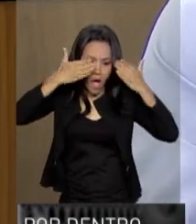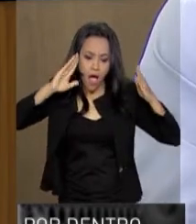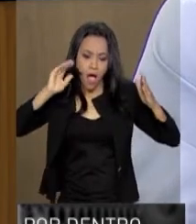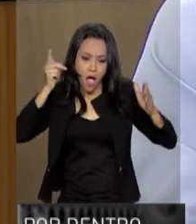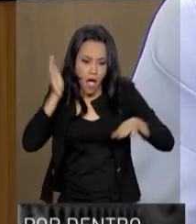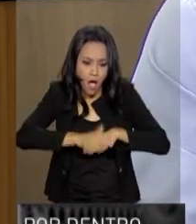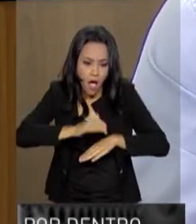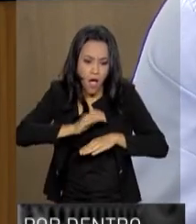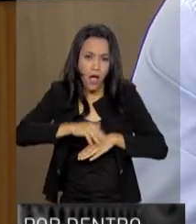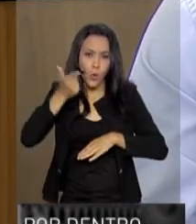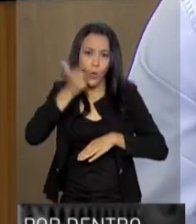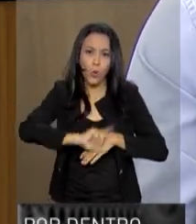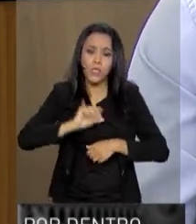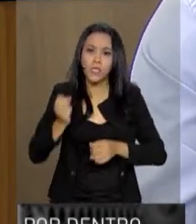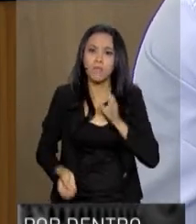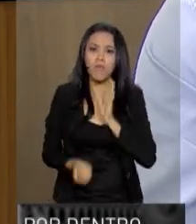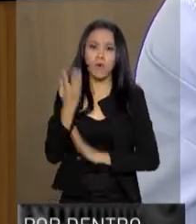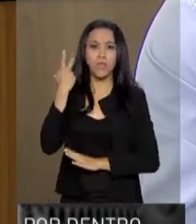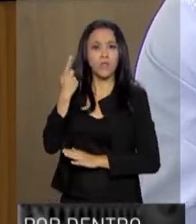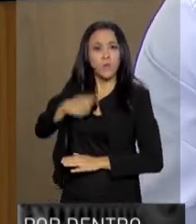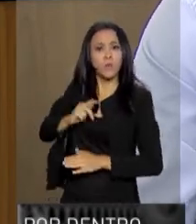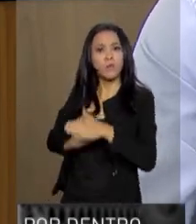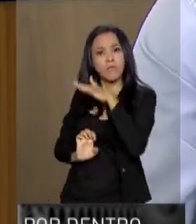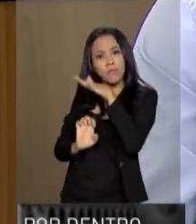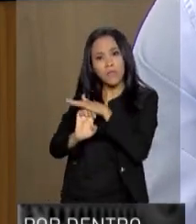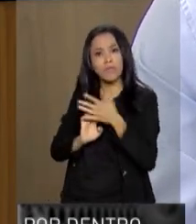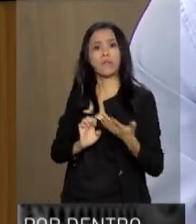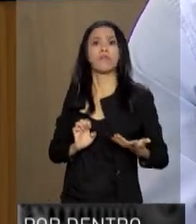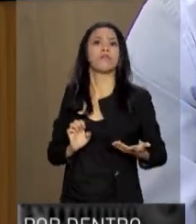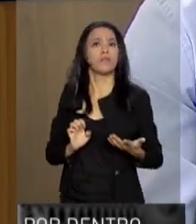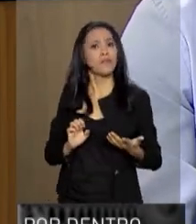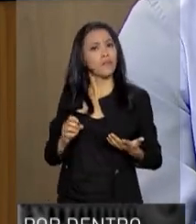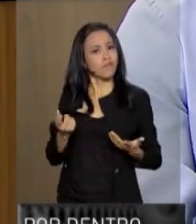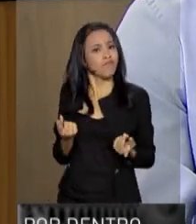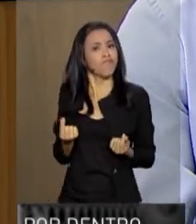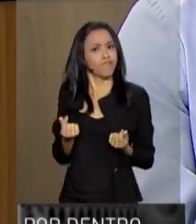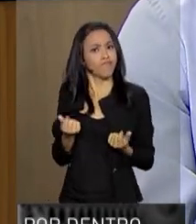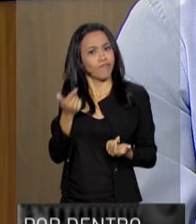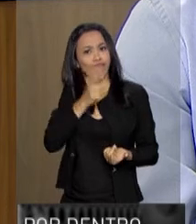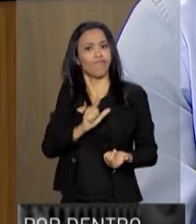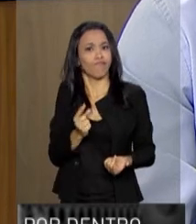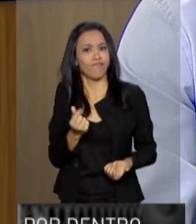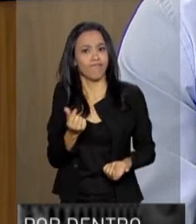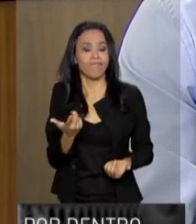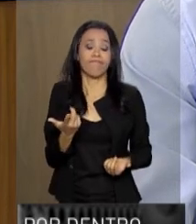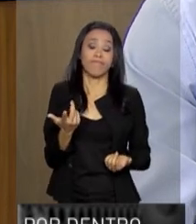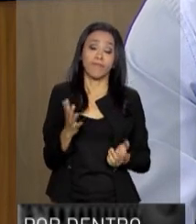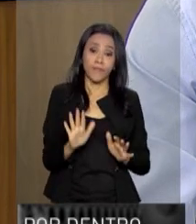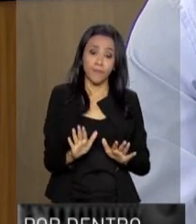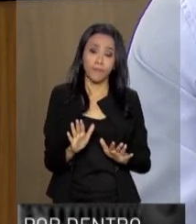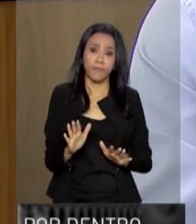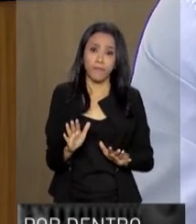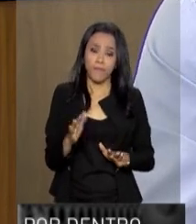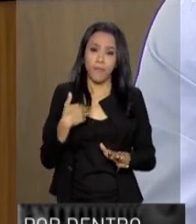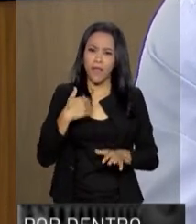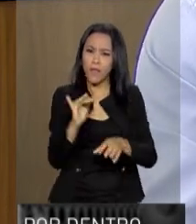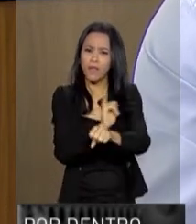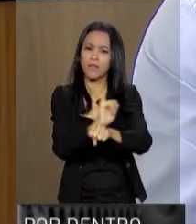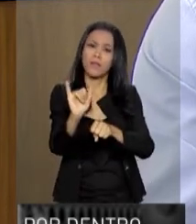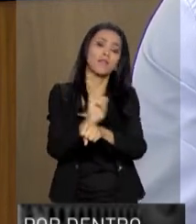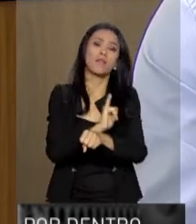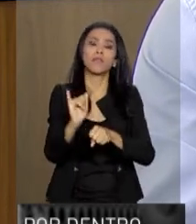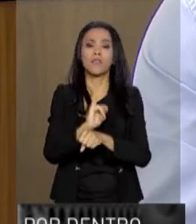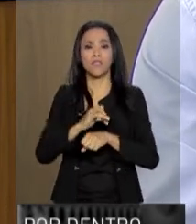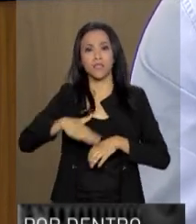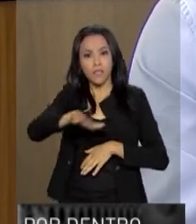o seu próprio negócio e buscar a sua emancipação é financeira é aí digamos que a estratégia do empreendedorismo